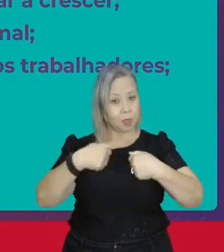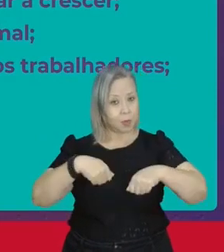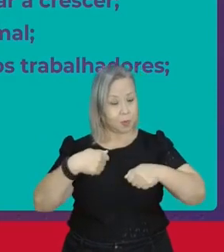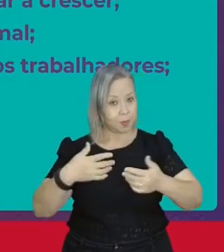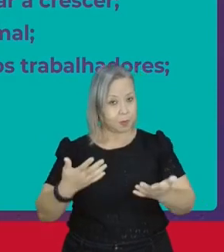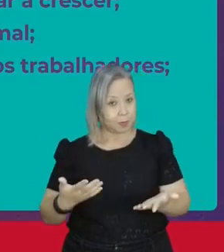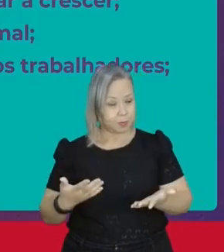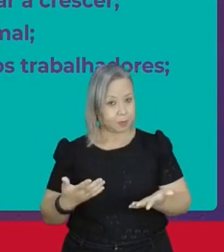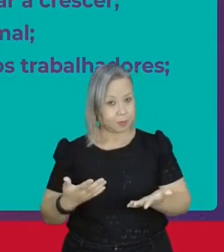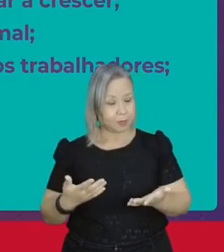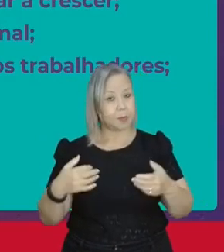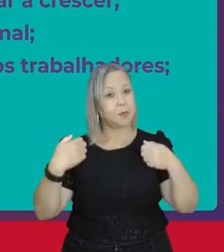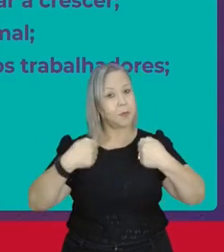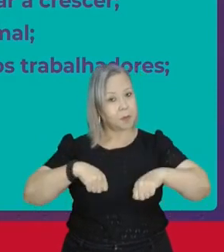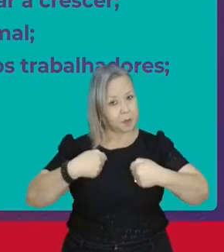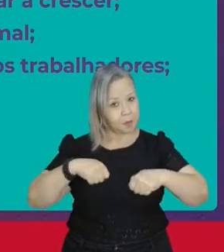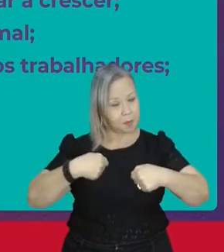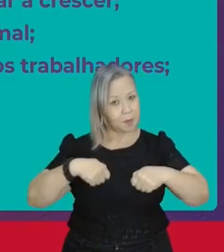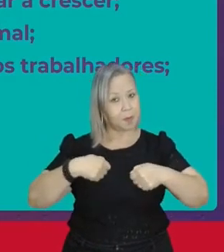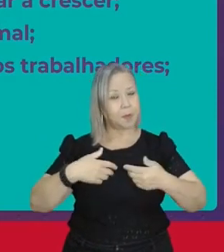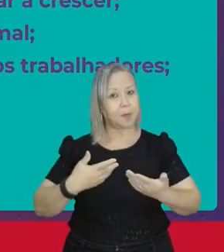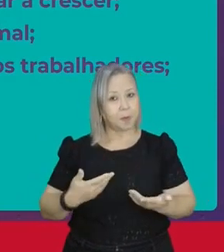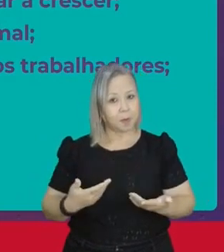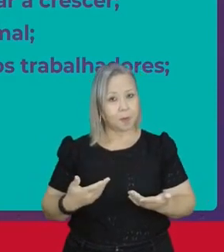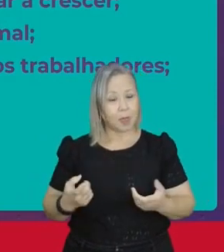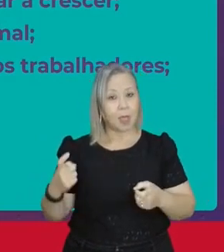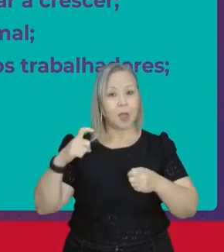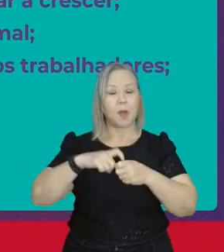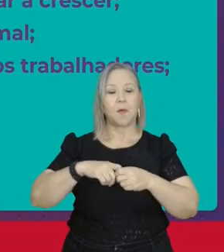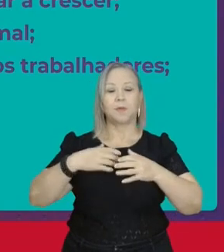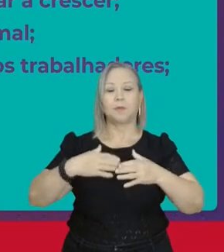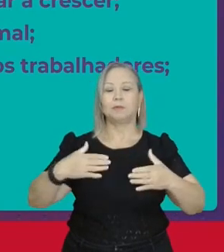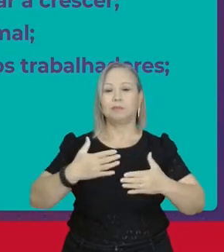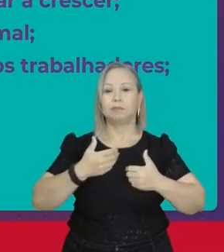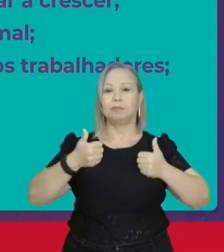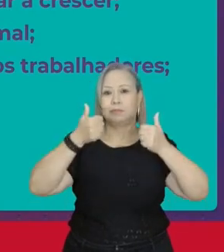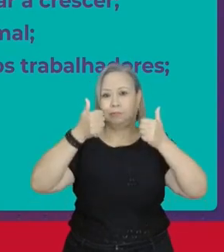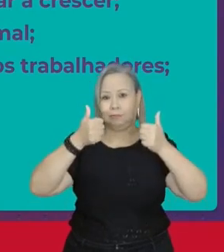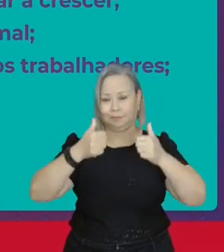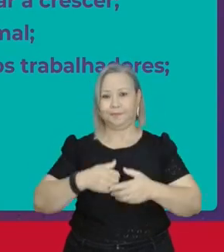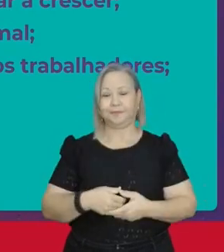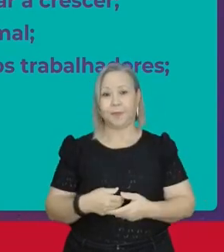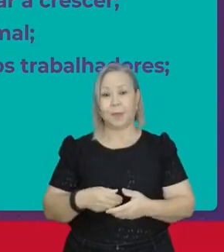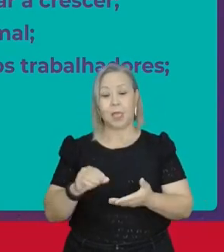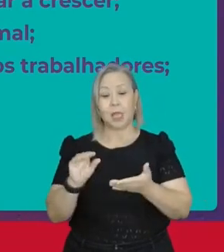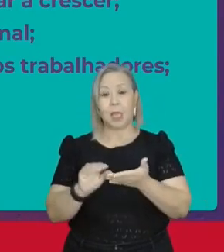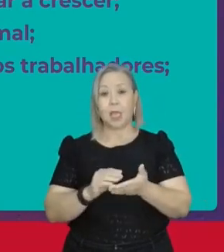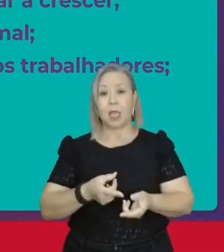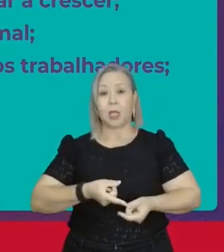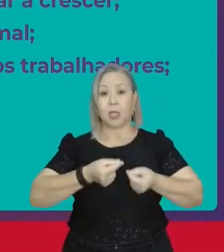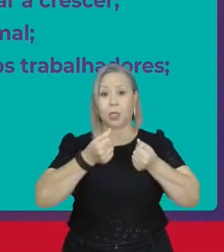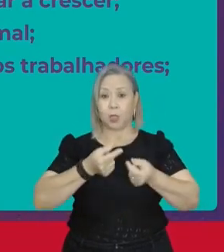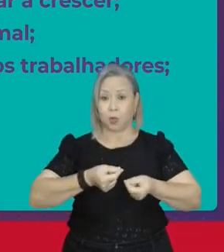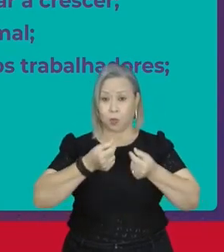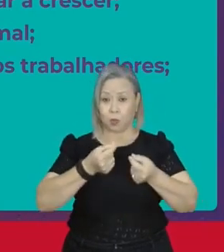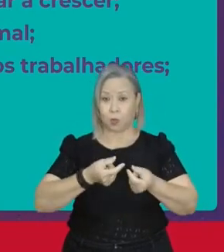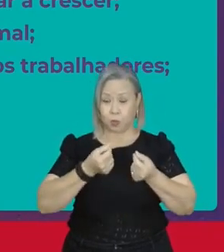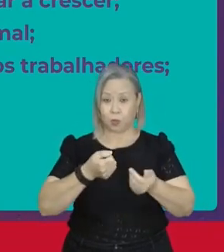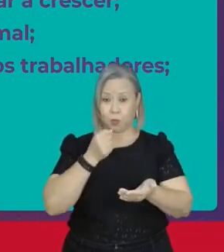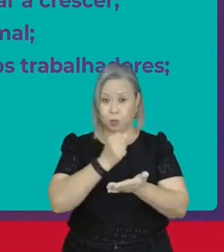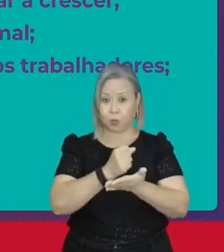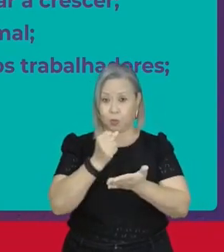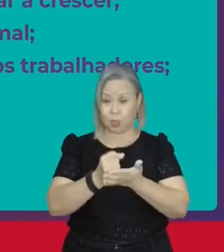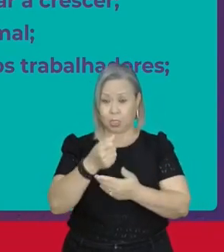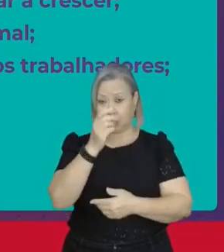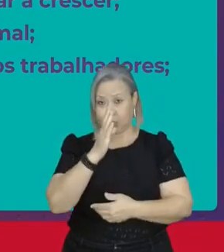a economia precisava voltar a crescer. E que os custos de contratação no